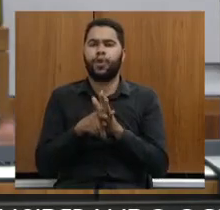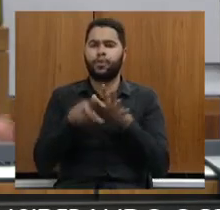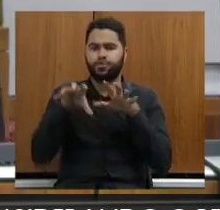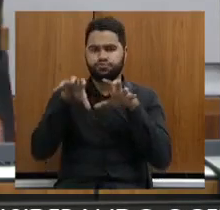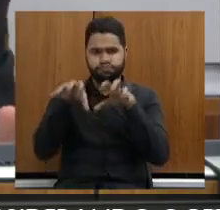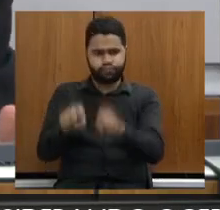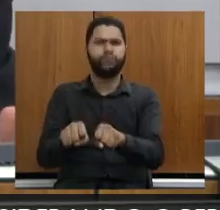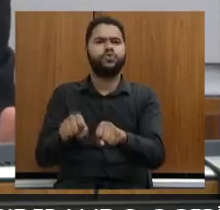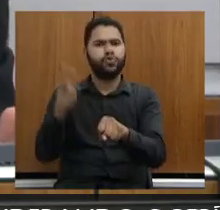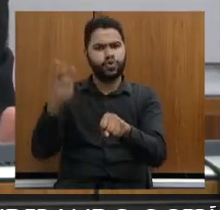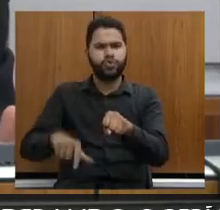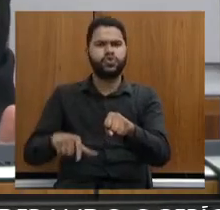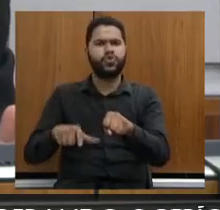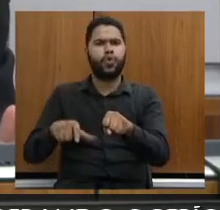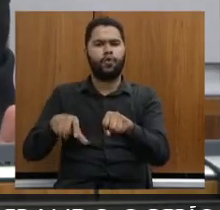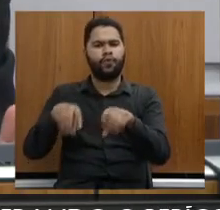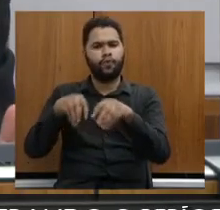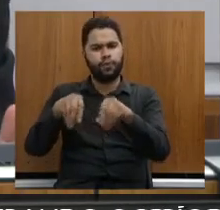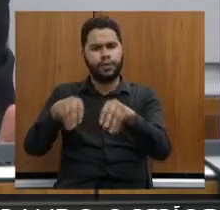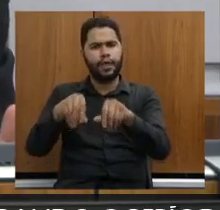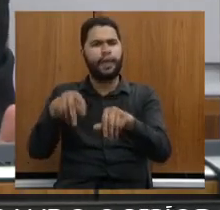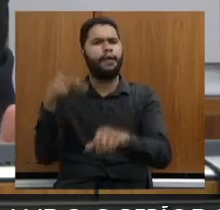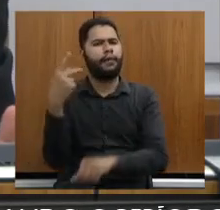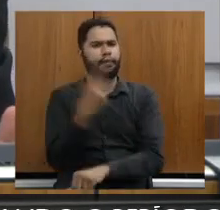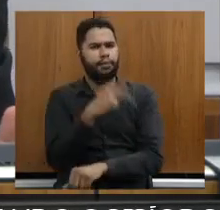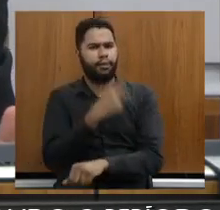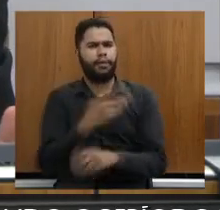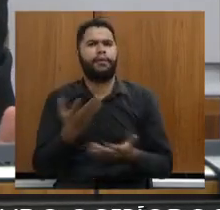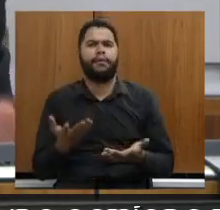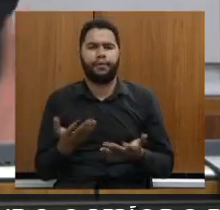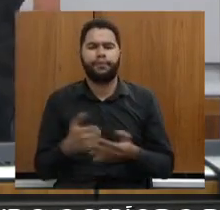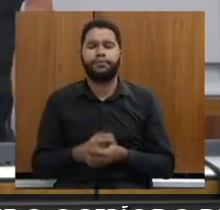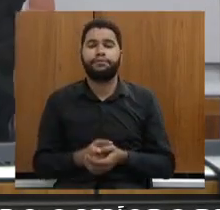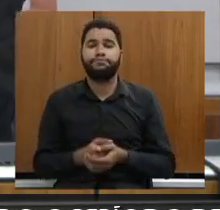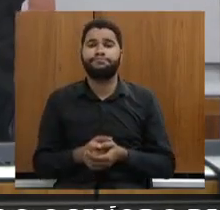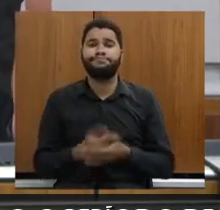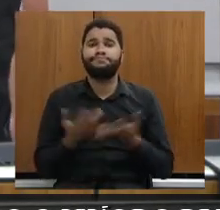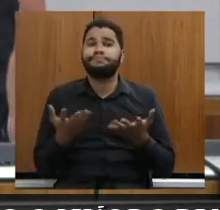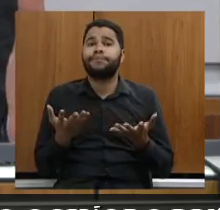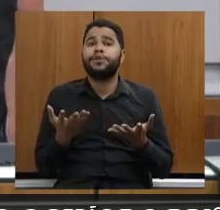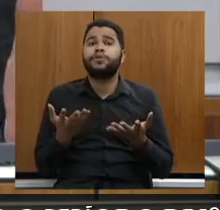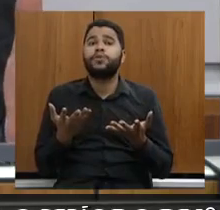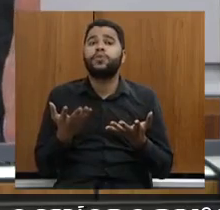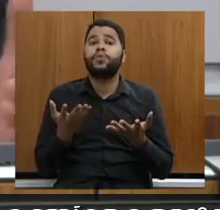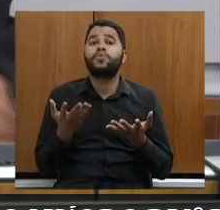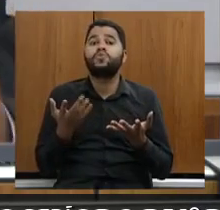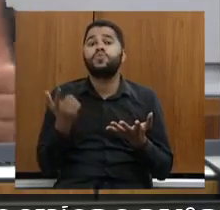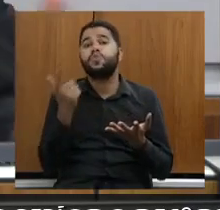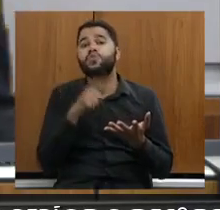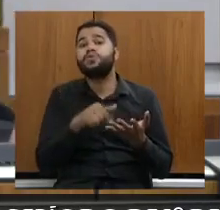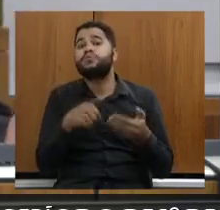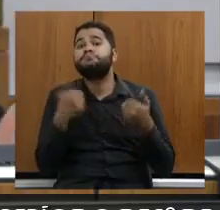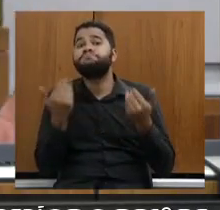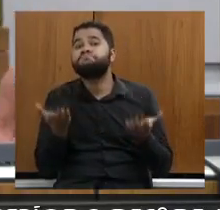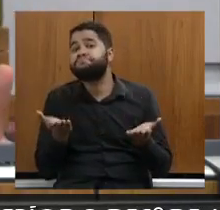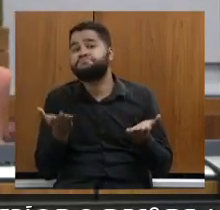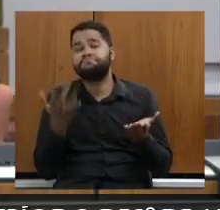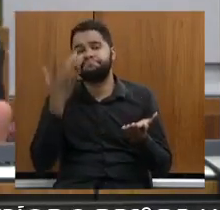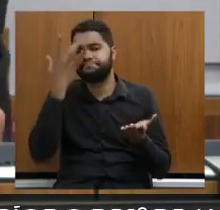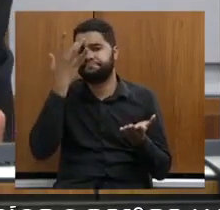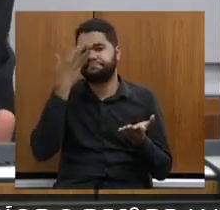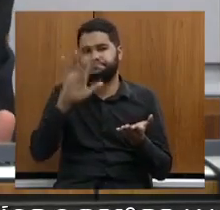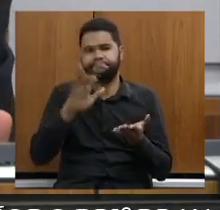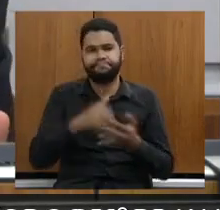de posse mas a gente vê que não sabe quanto que será é